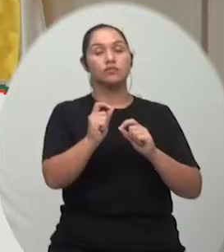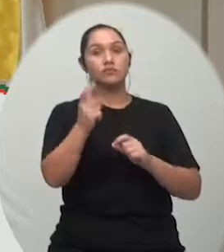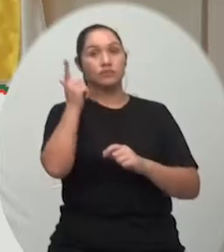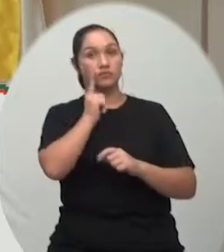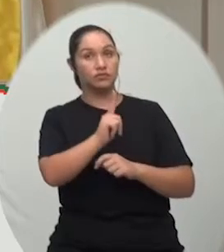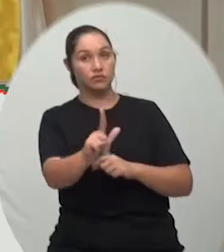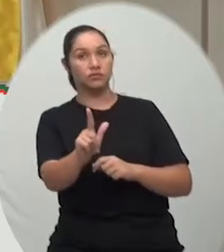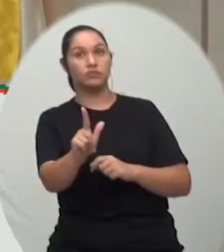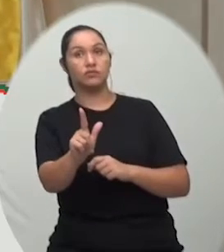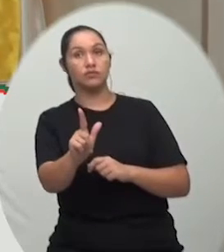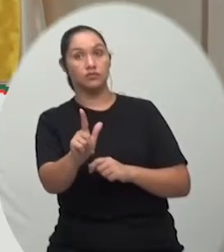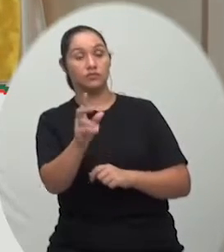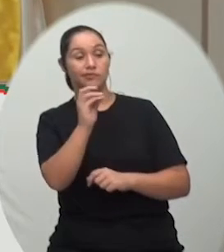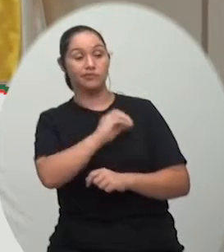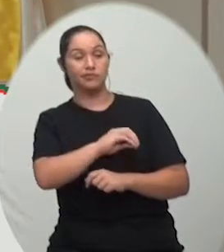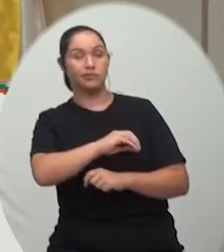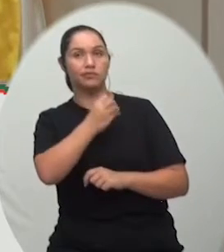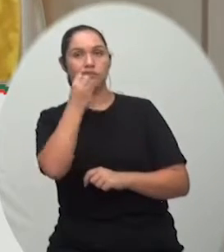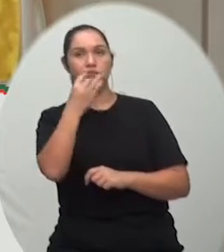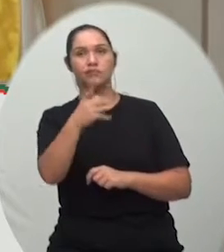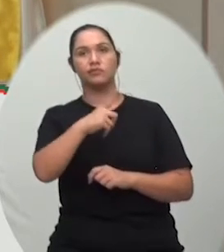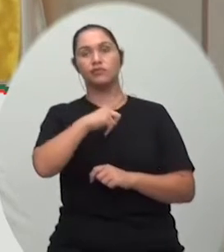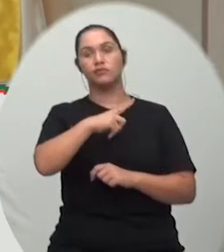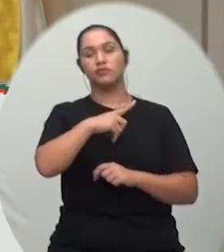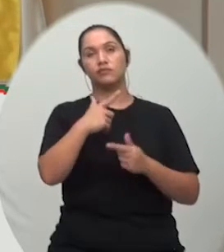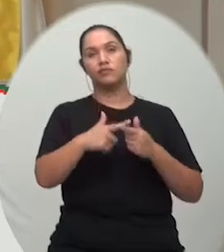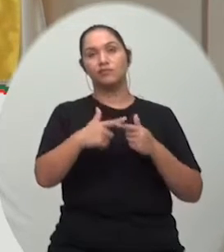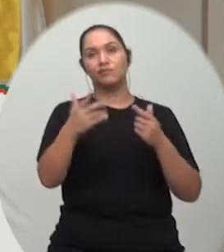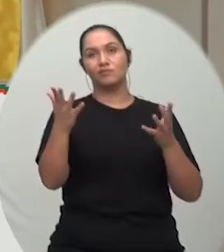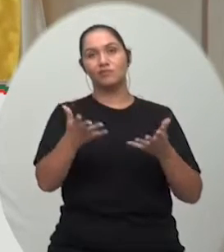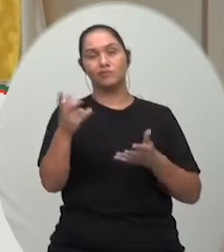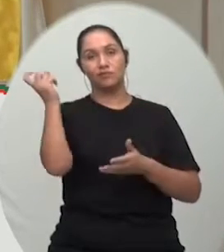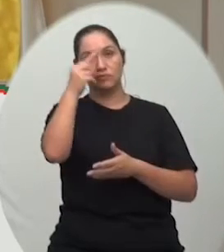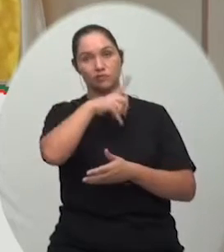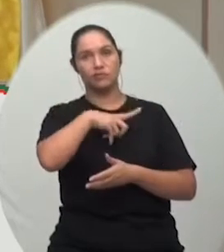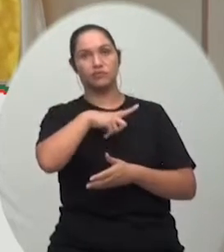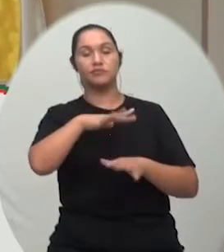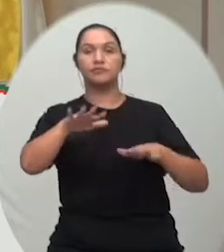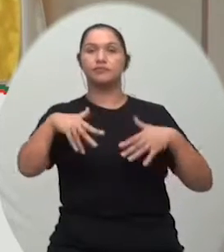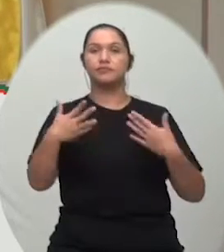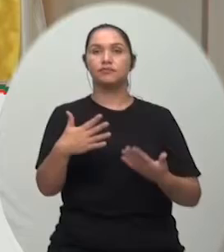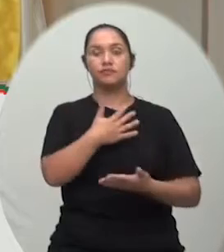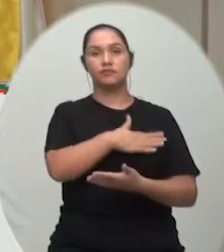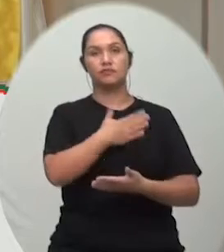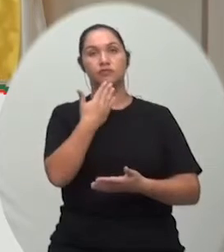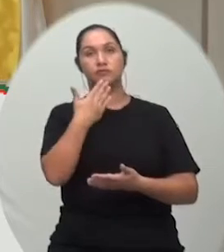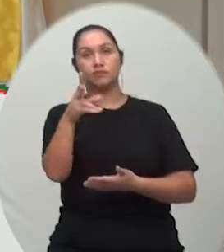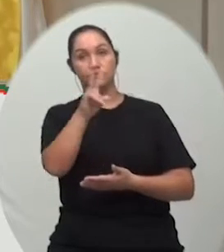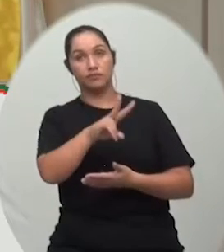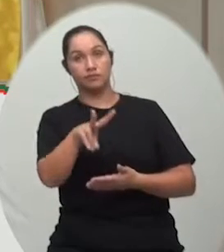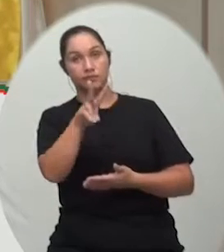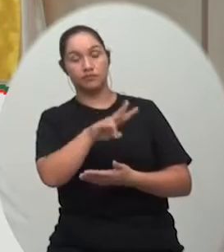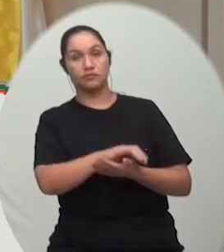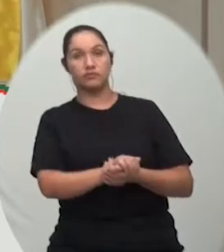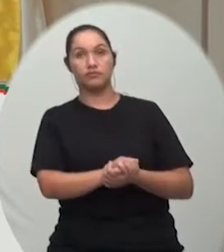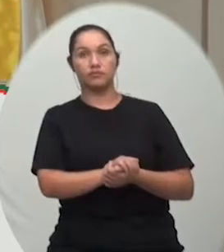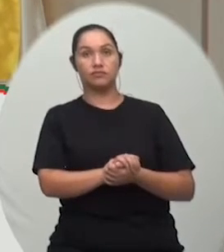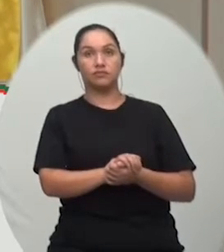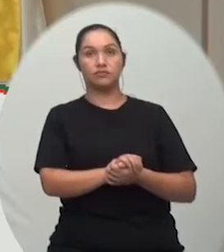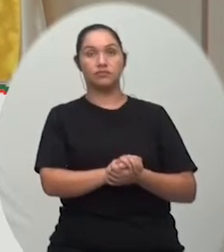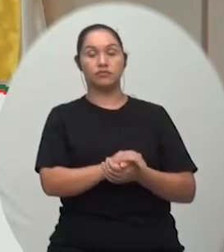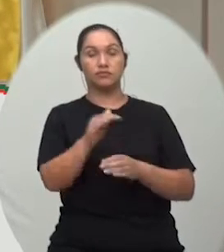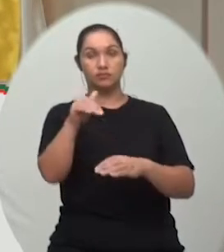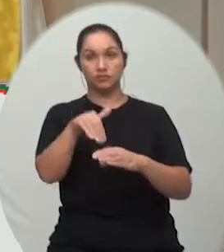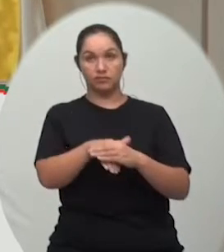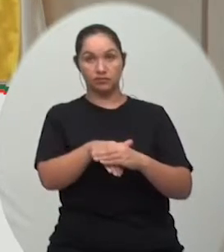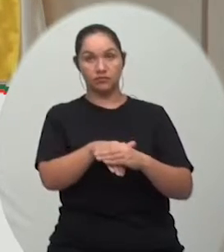conseguir sair da situação de vulnerabilidade que elas se encontram. Então, por isso, eu gostaria de pedir aos nobres colegas que